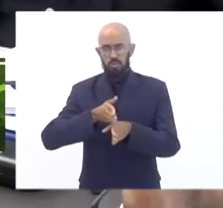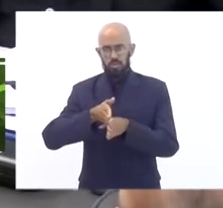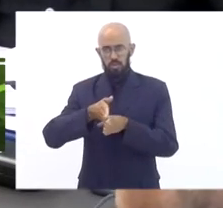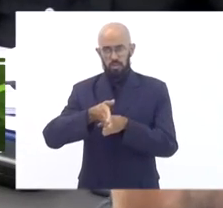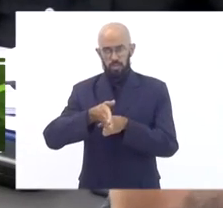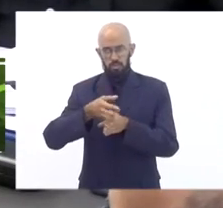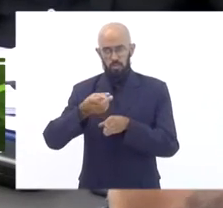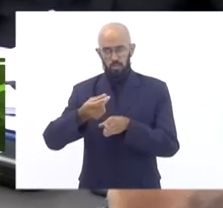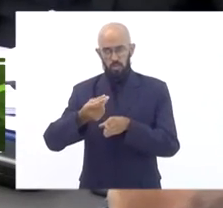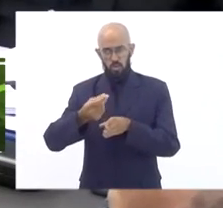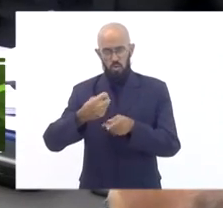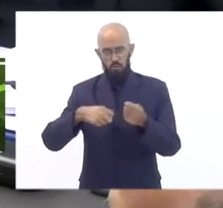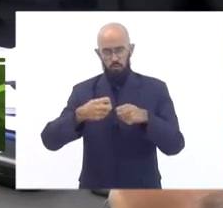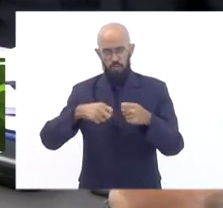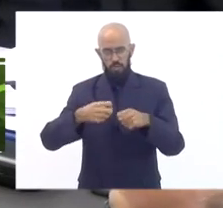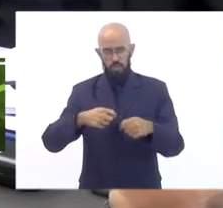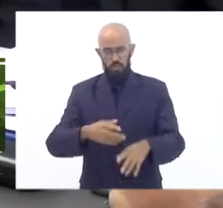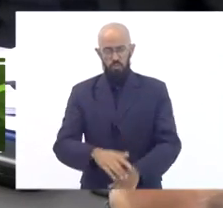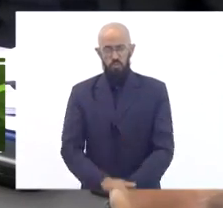equilíbrio econômico-financeiro.